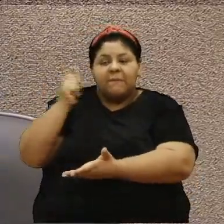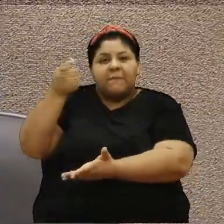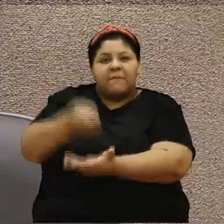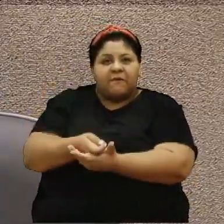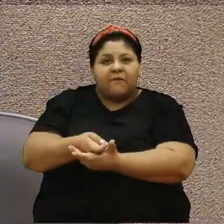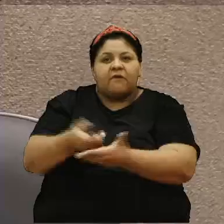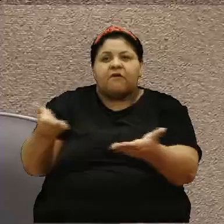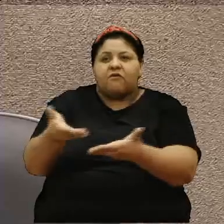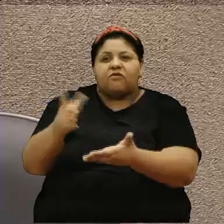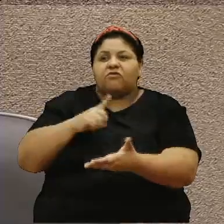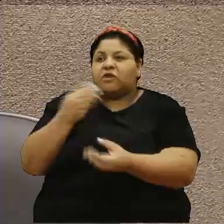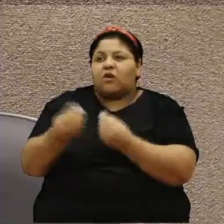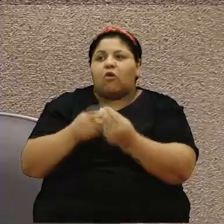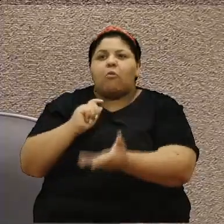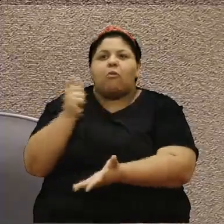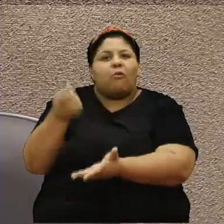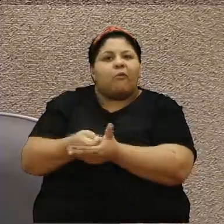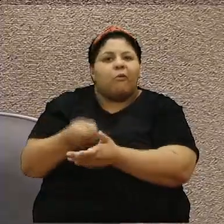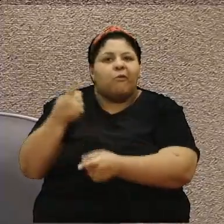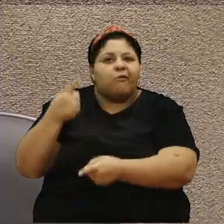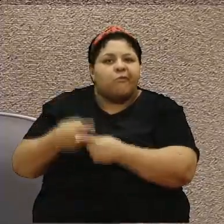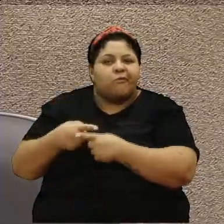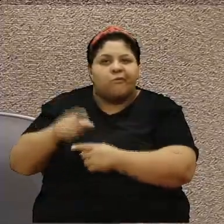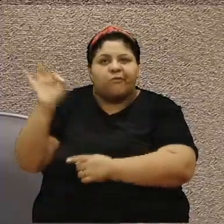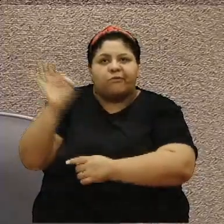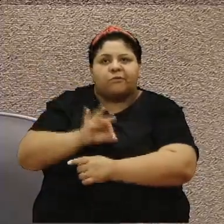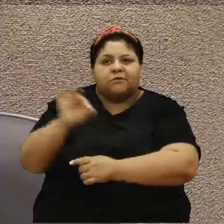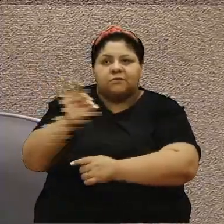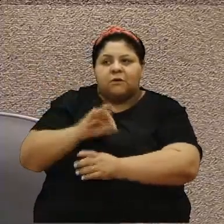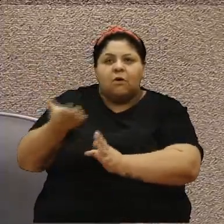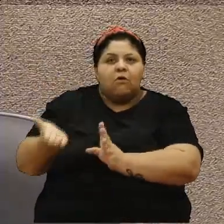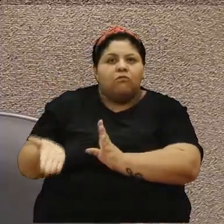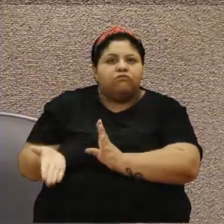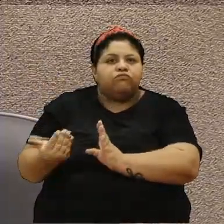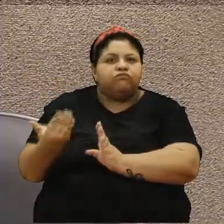que hoje não têm condições por causa das tarifas tão altas